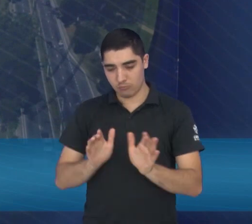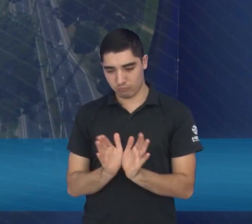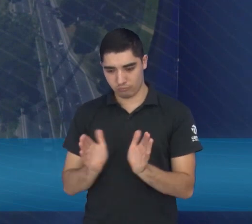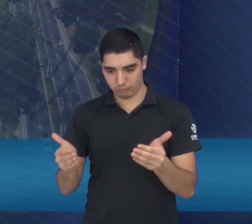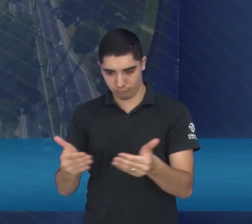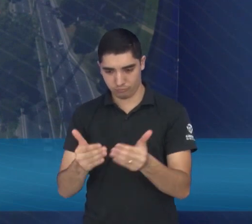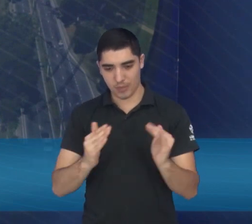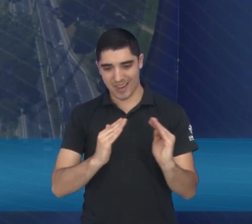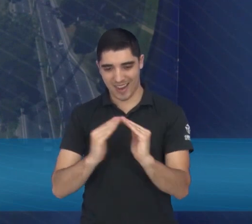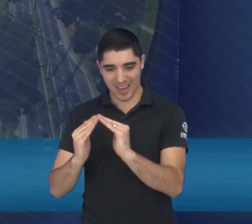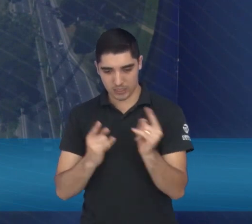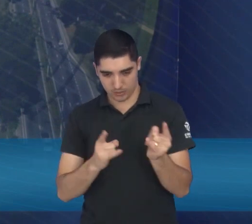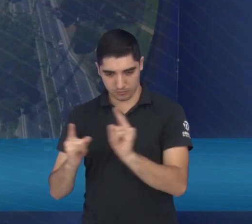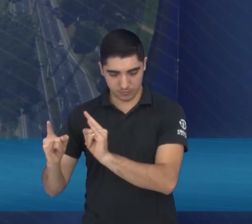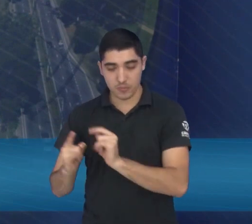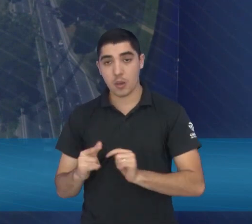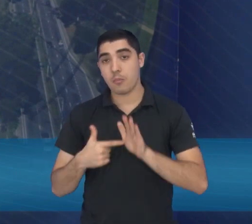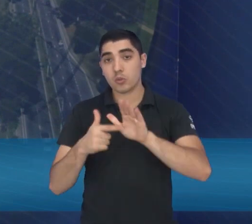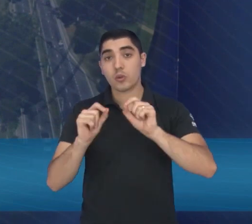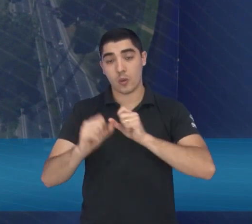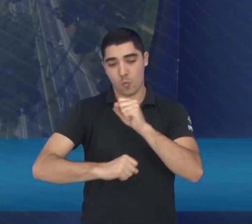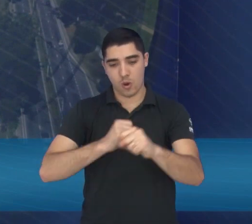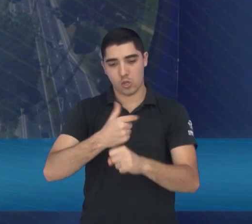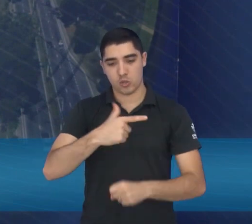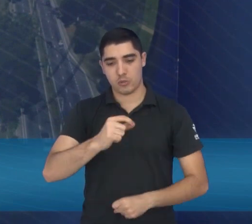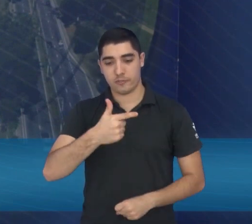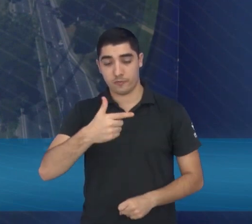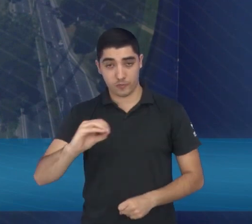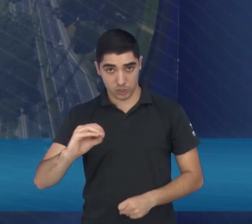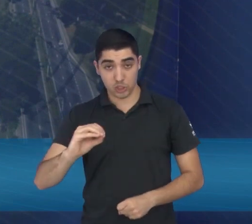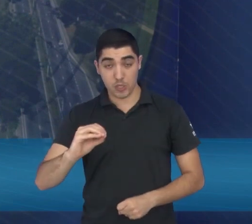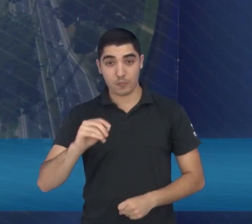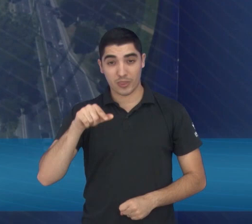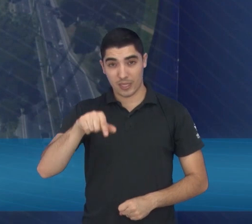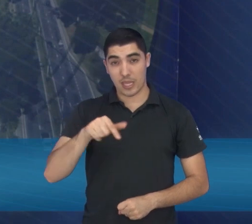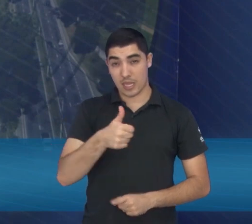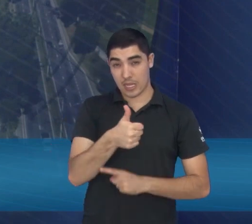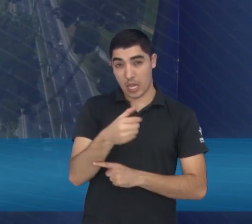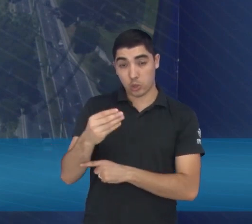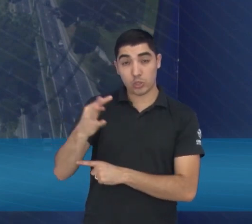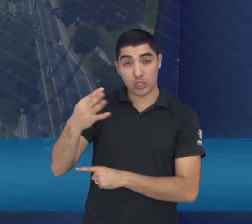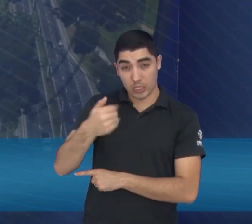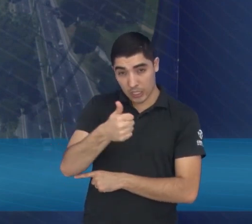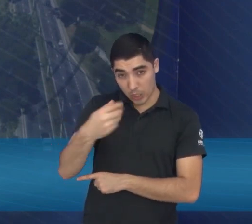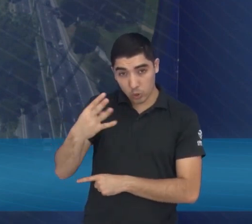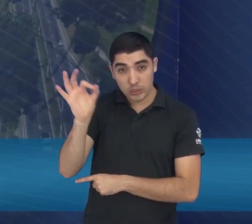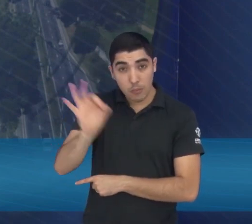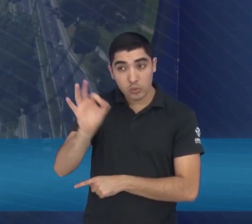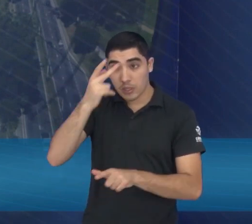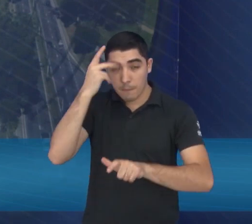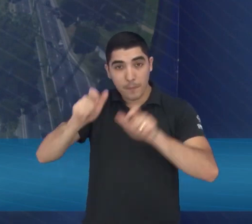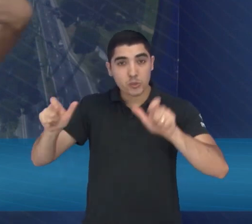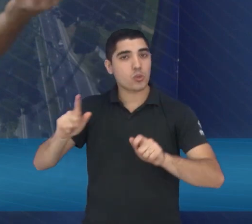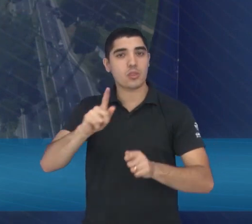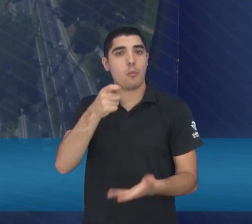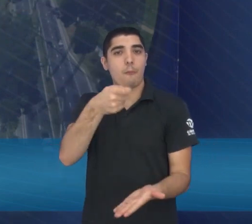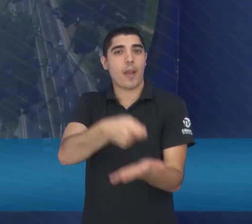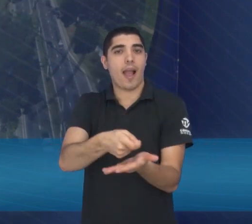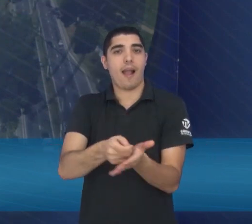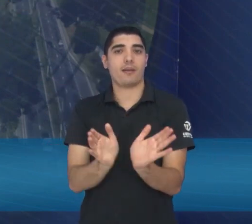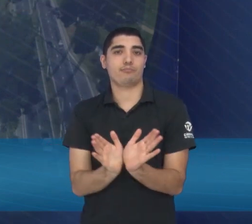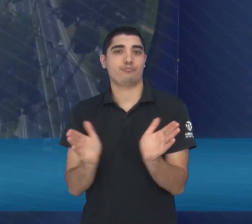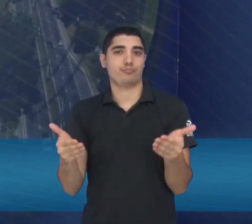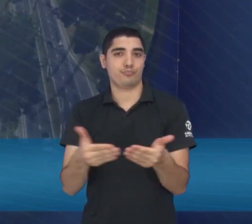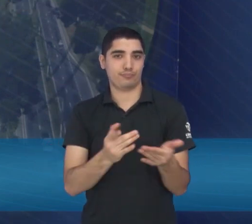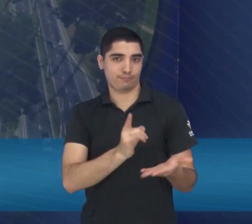que em 2020, por exemplo, a taxa de inadimplência nos condomínios foi de 14%. A gente está falando de 2020, quando começou